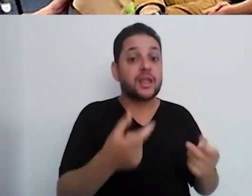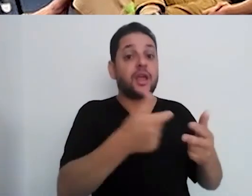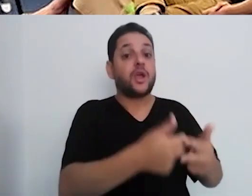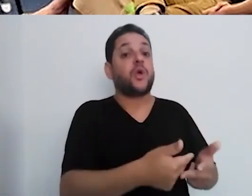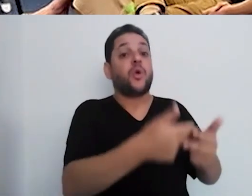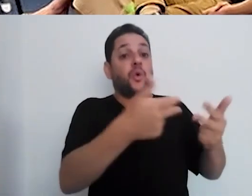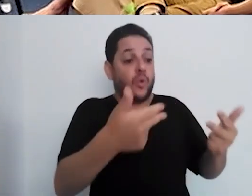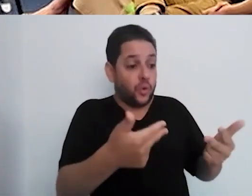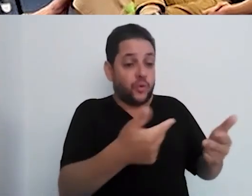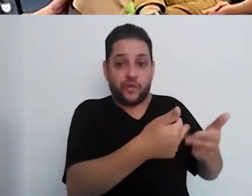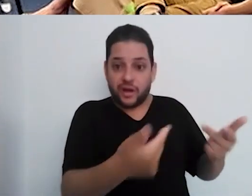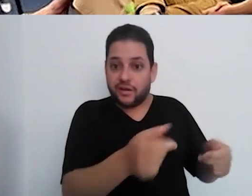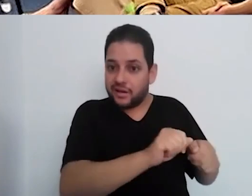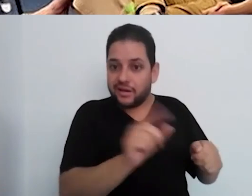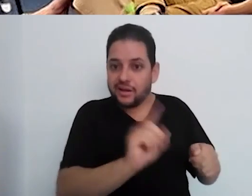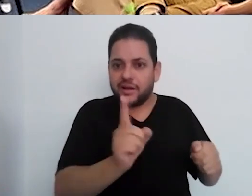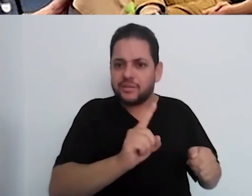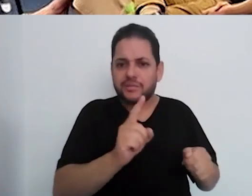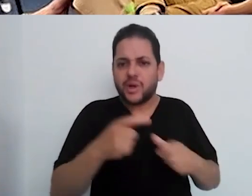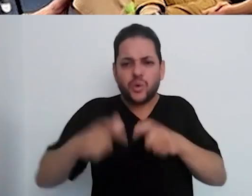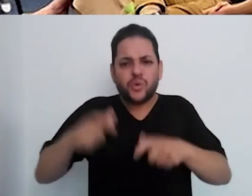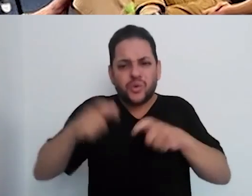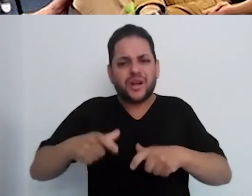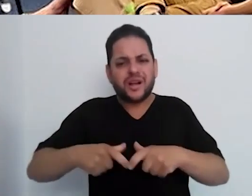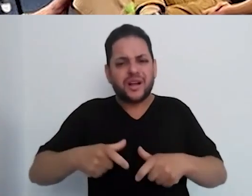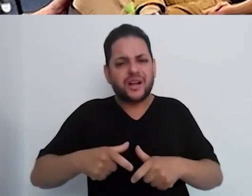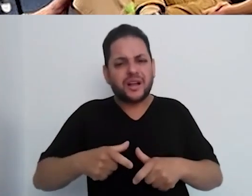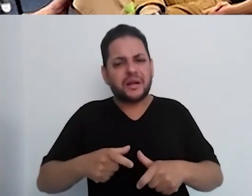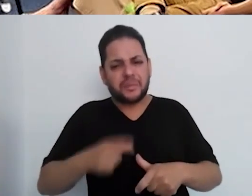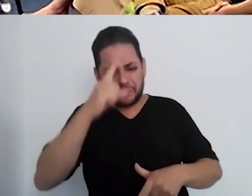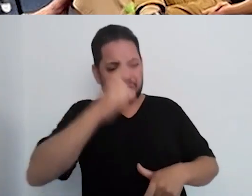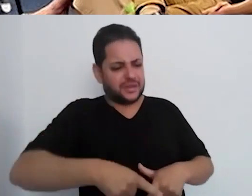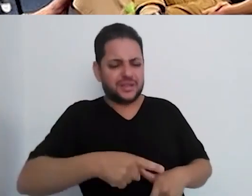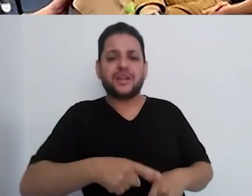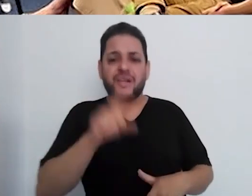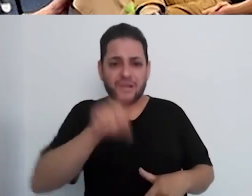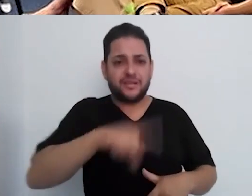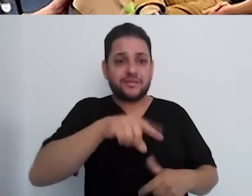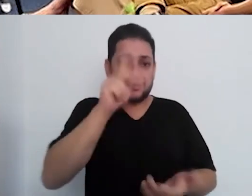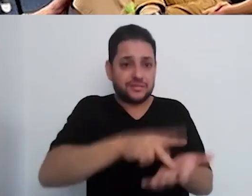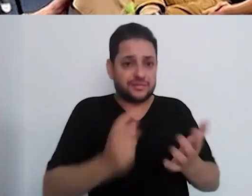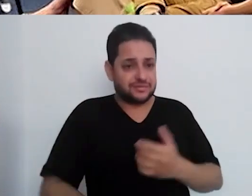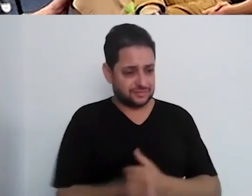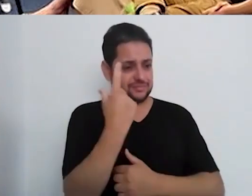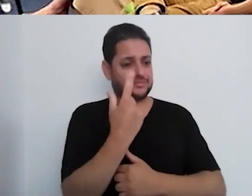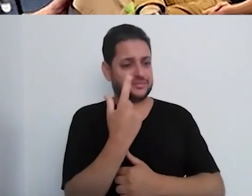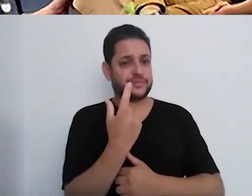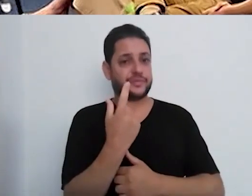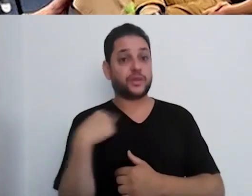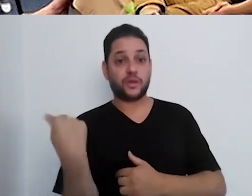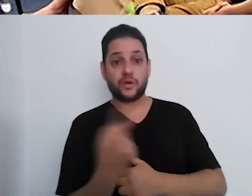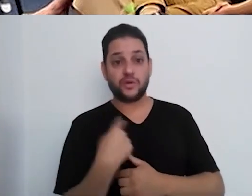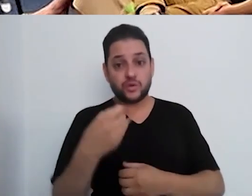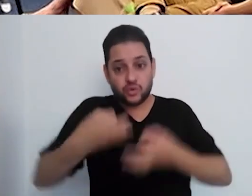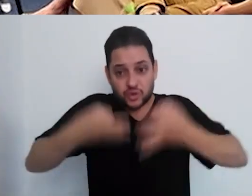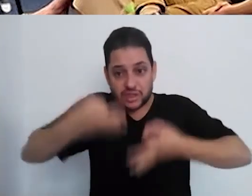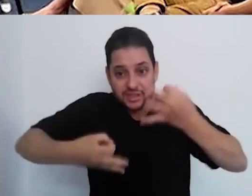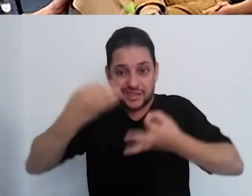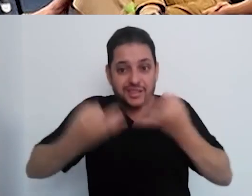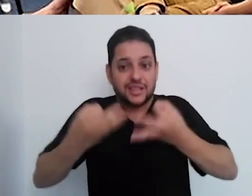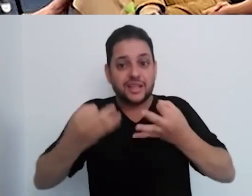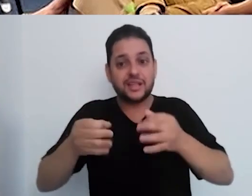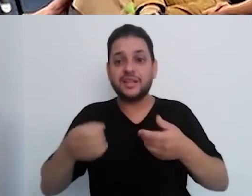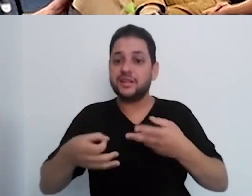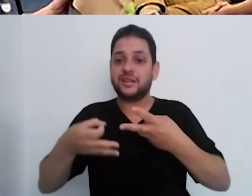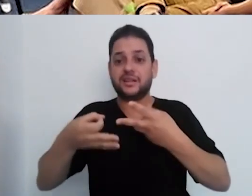que ela é posta. É estranho mesmo. Eu acho muito estranho, e eu concordo com você. O judiciário